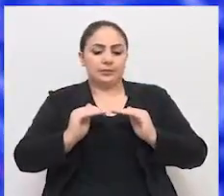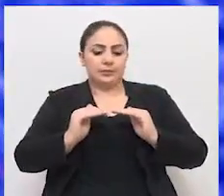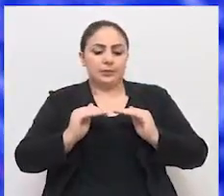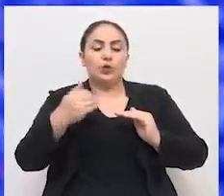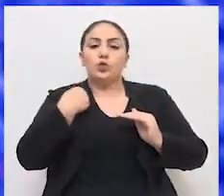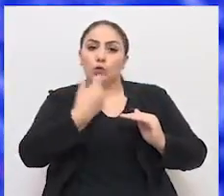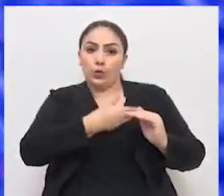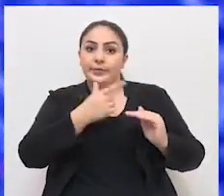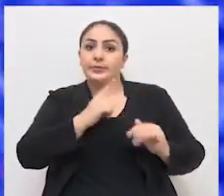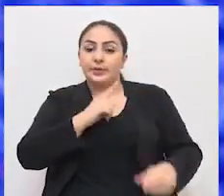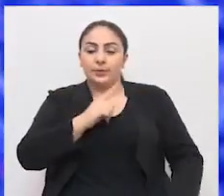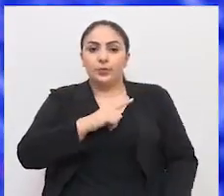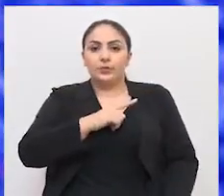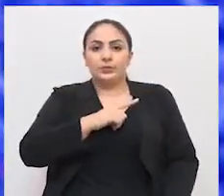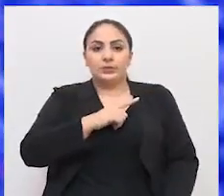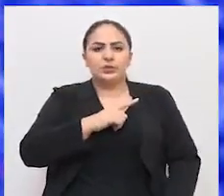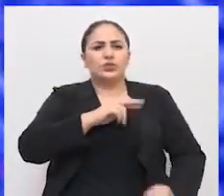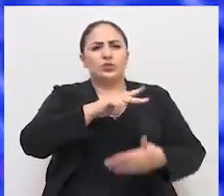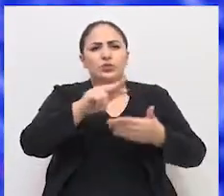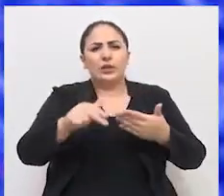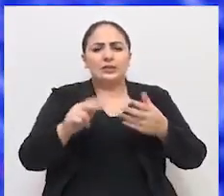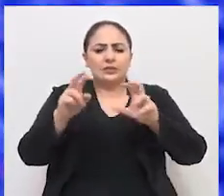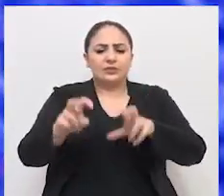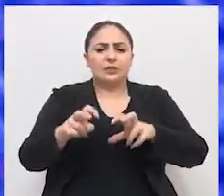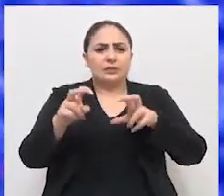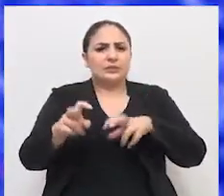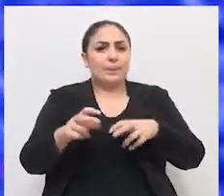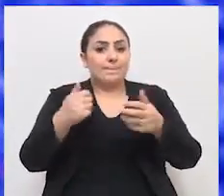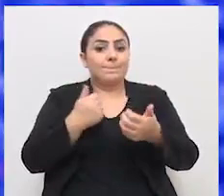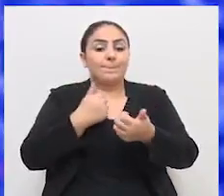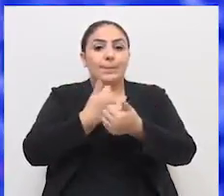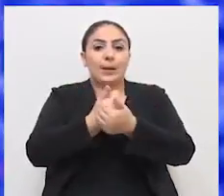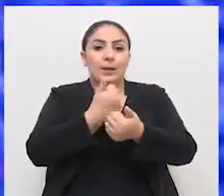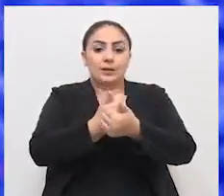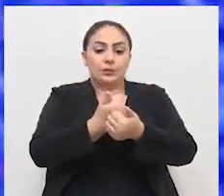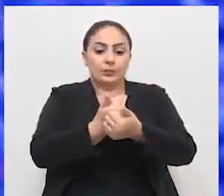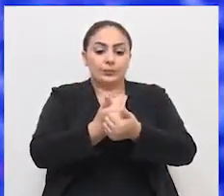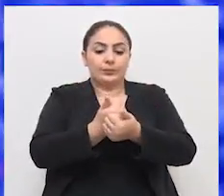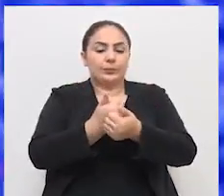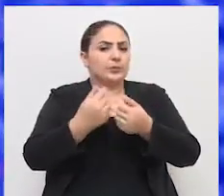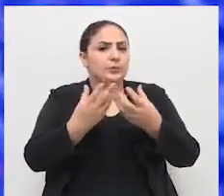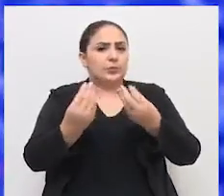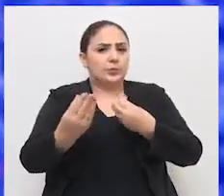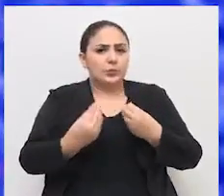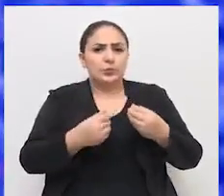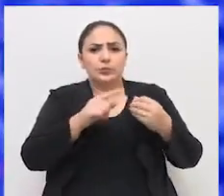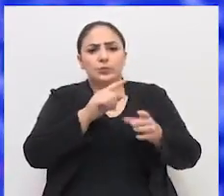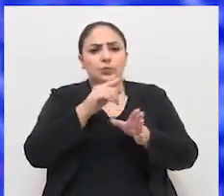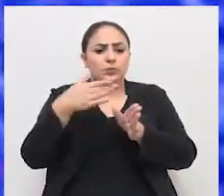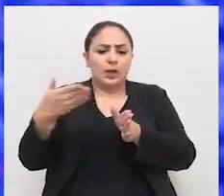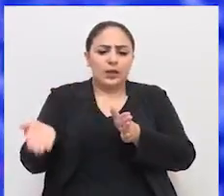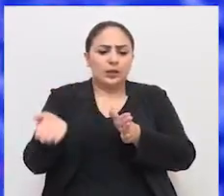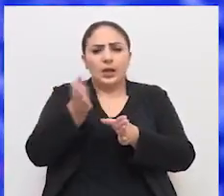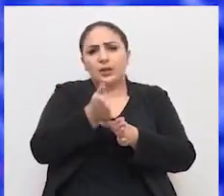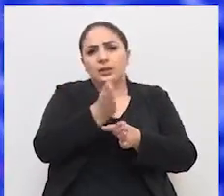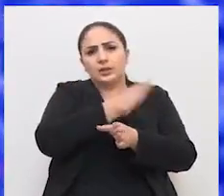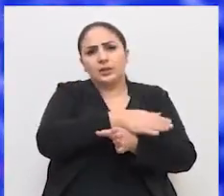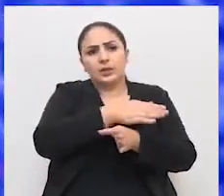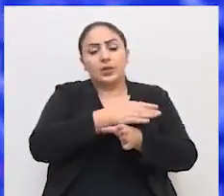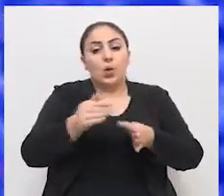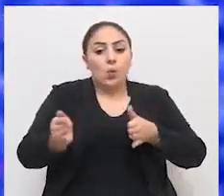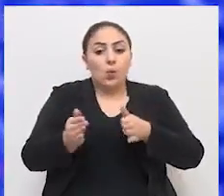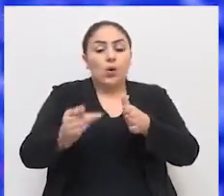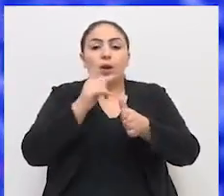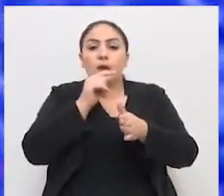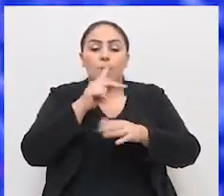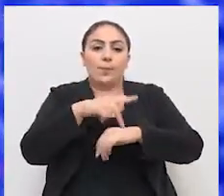respeitadas. Nós temos várias fazendas lindeiras né, de ambos os lados do rio